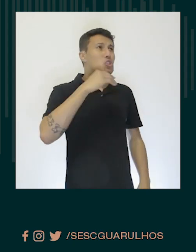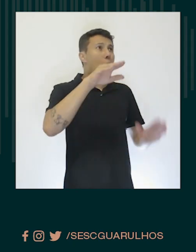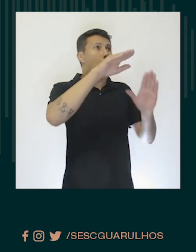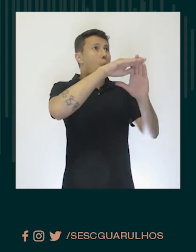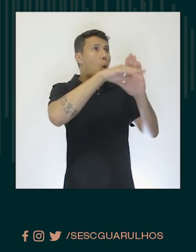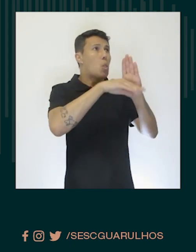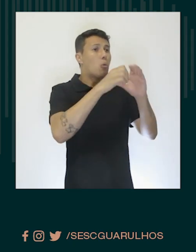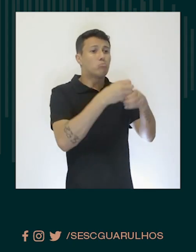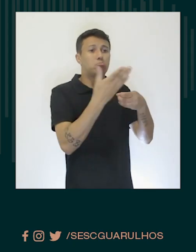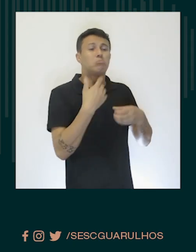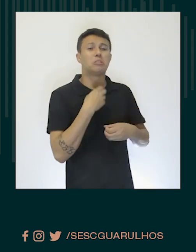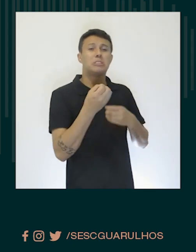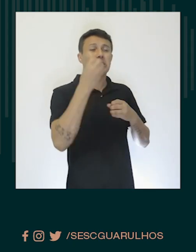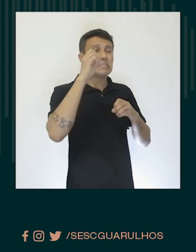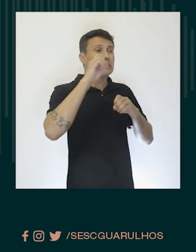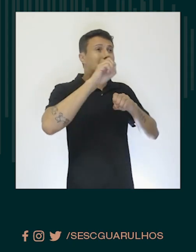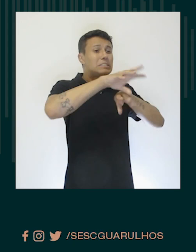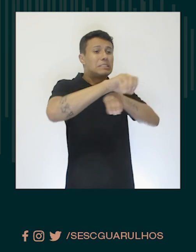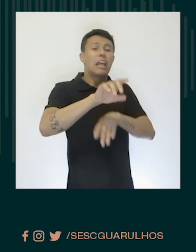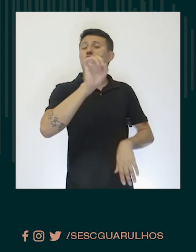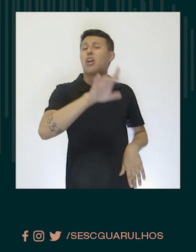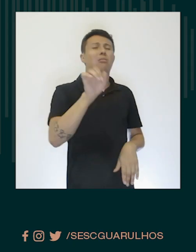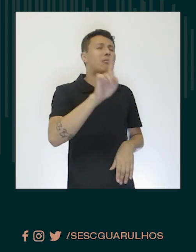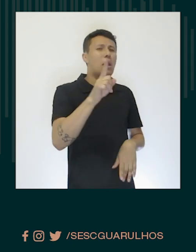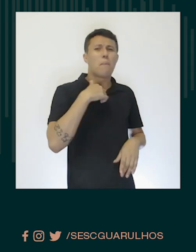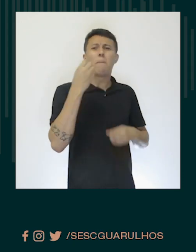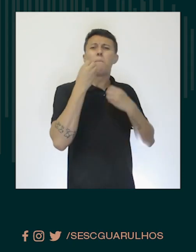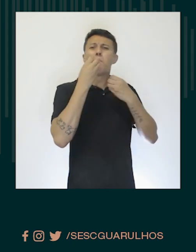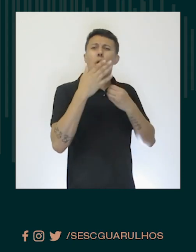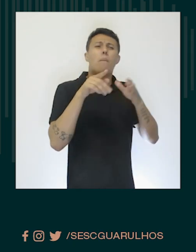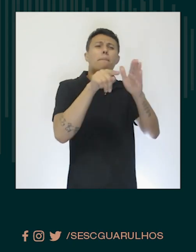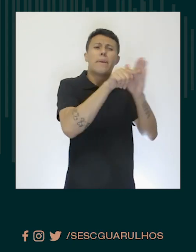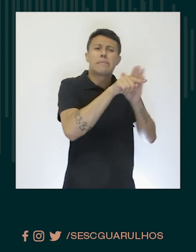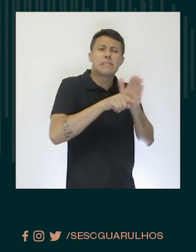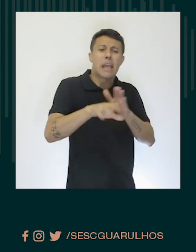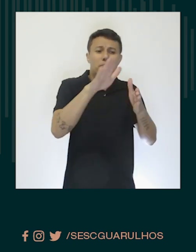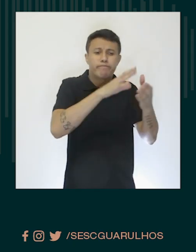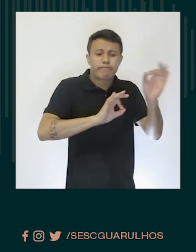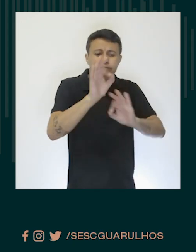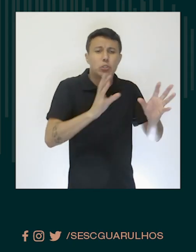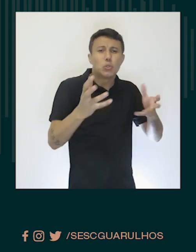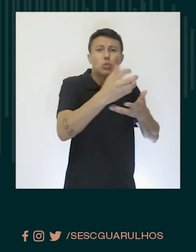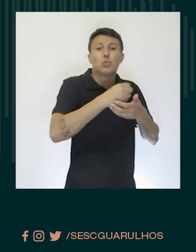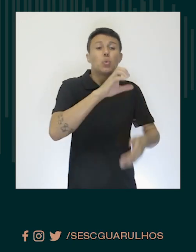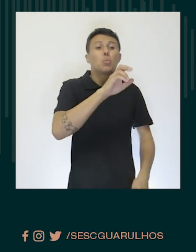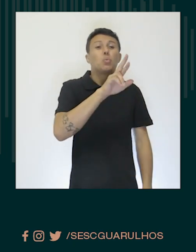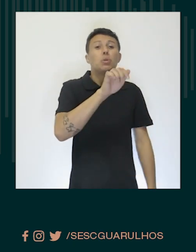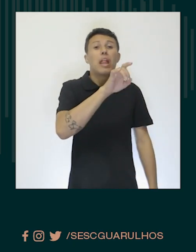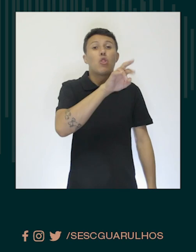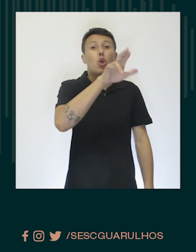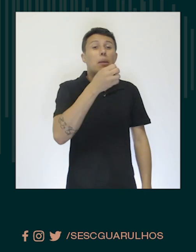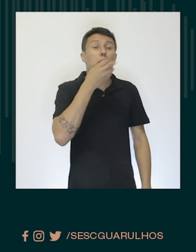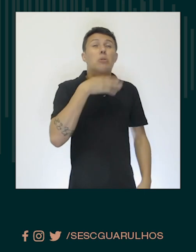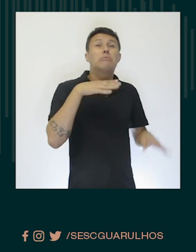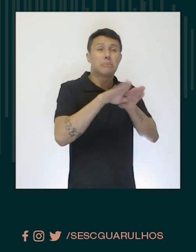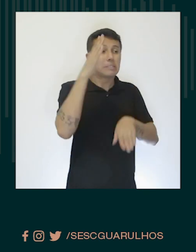criar conteúdo, é fazer a curadoria, porque tem tanto conteúdo bom que a gente nem sabe onde eles estão, onde tem,